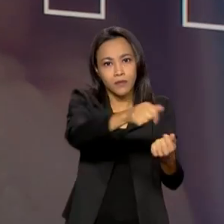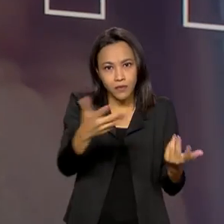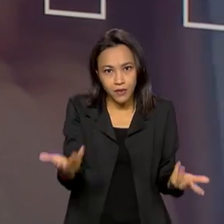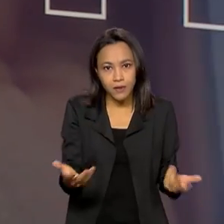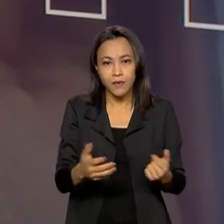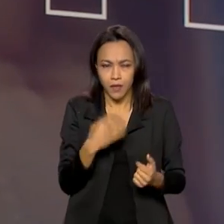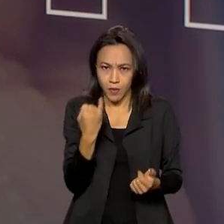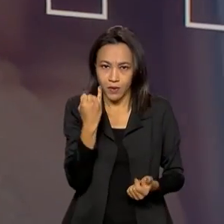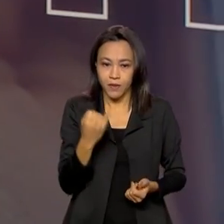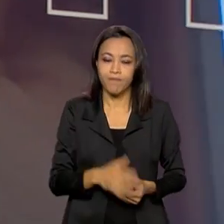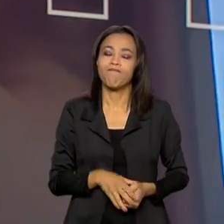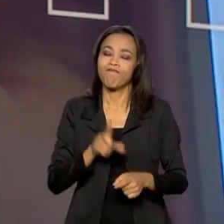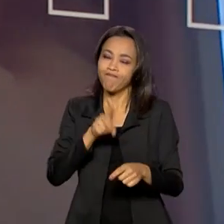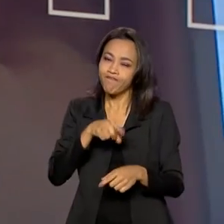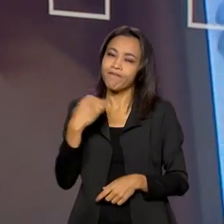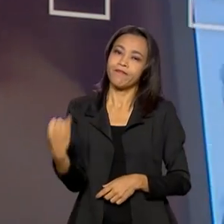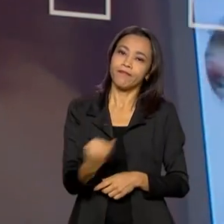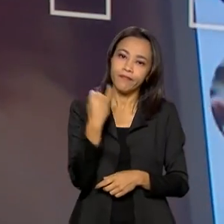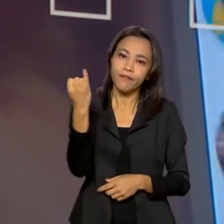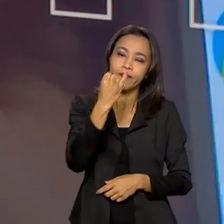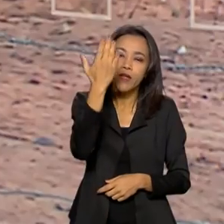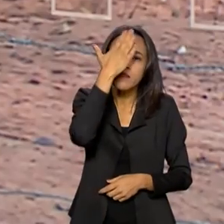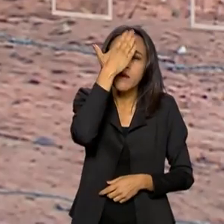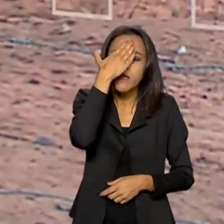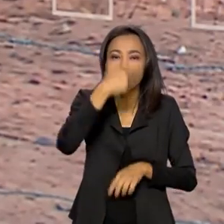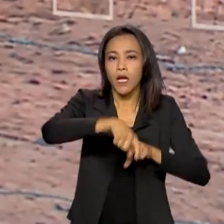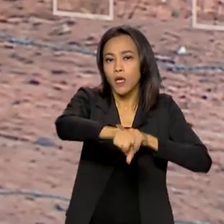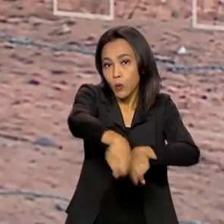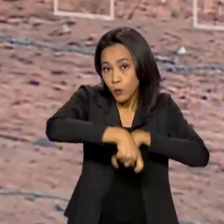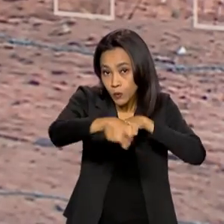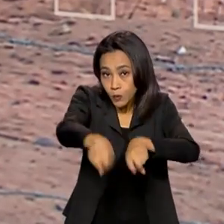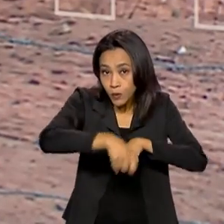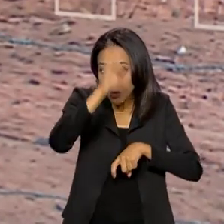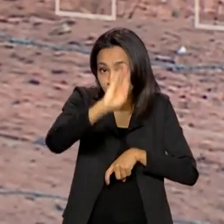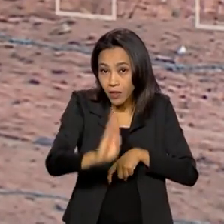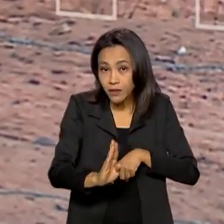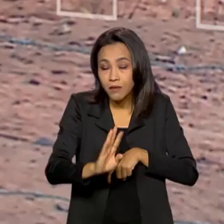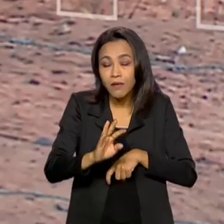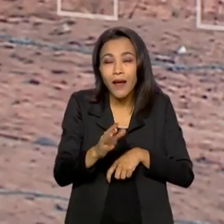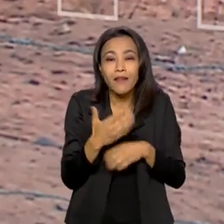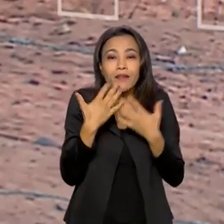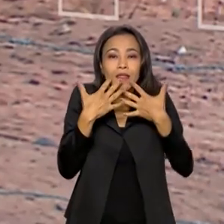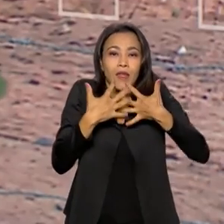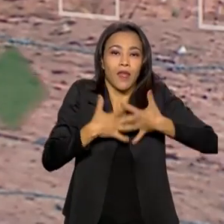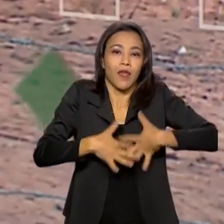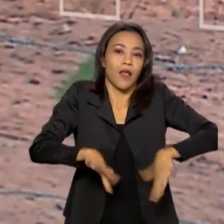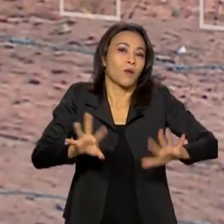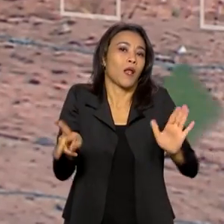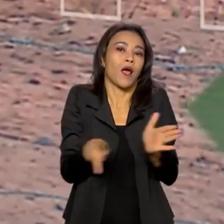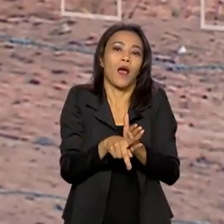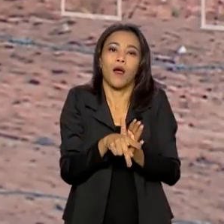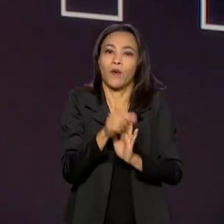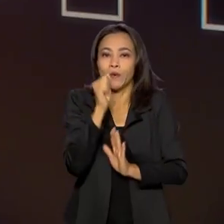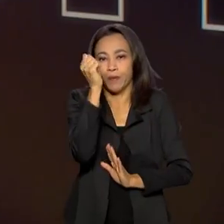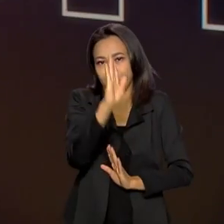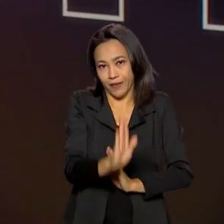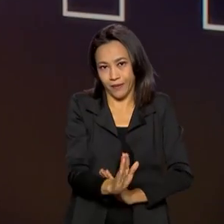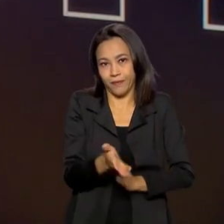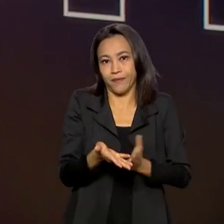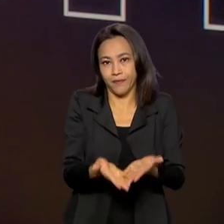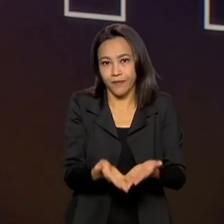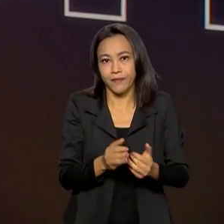importante nós sabemos que agricultura no Brasil é uma vocação então produzimos um a cada cinco prato de alimento no